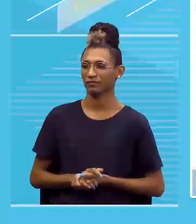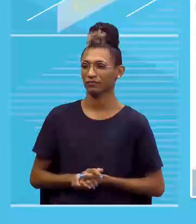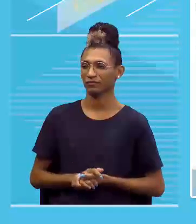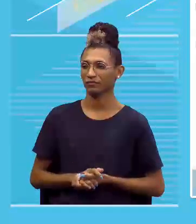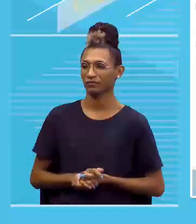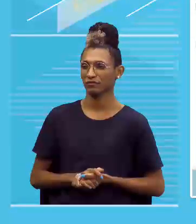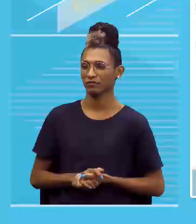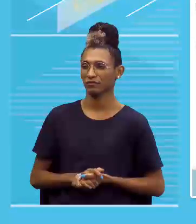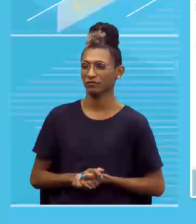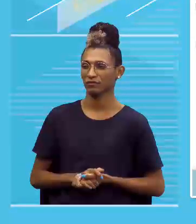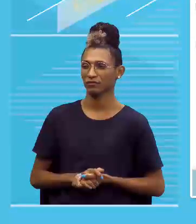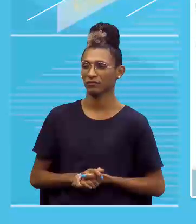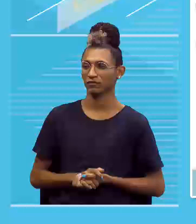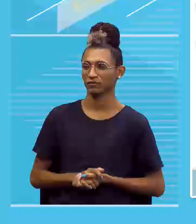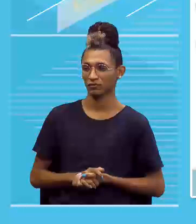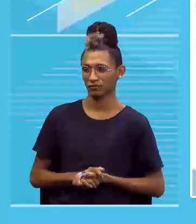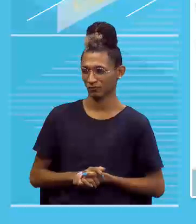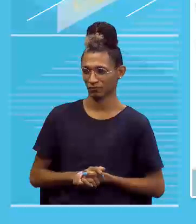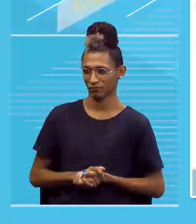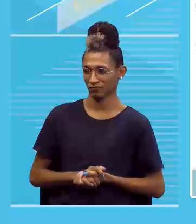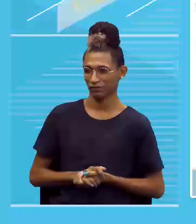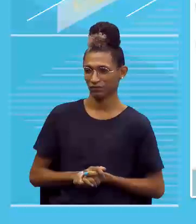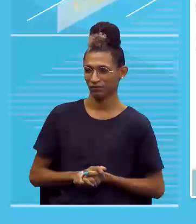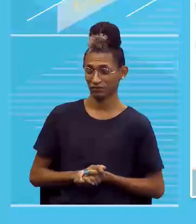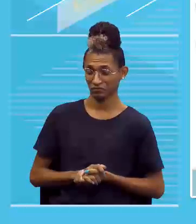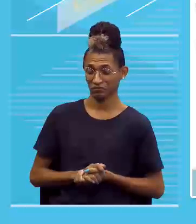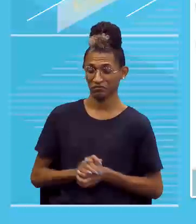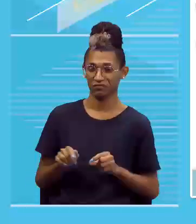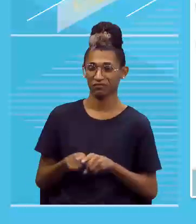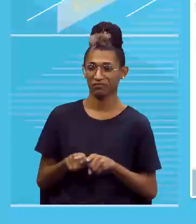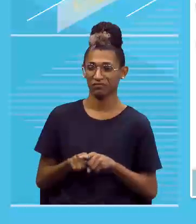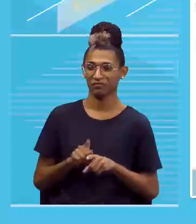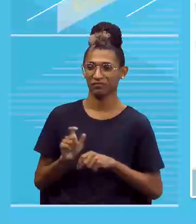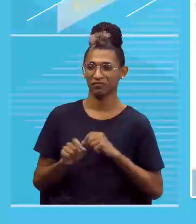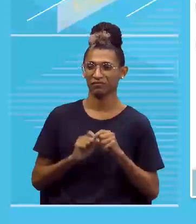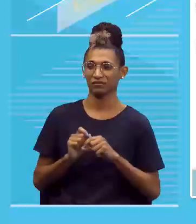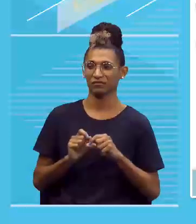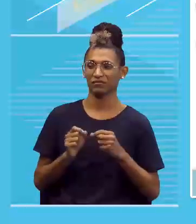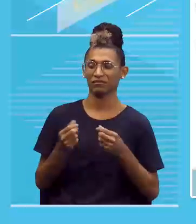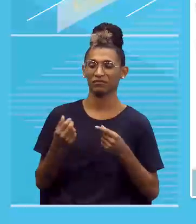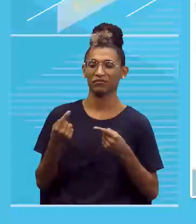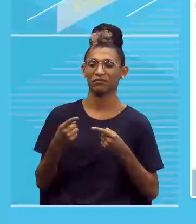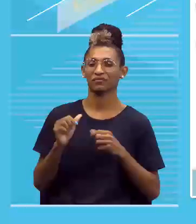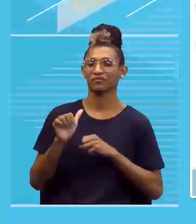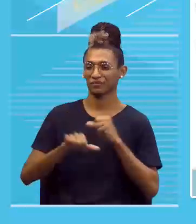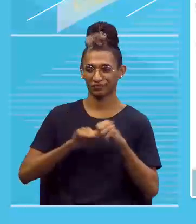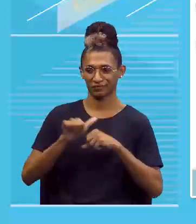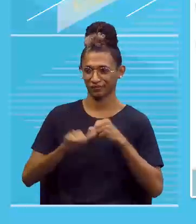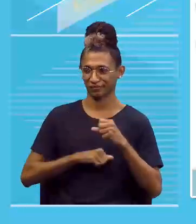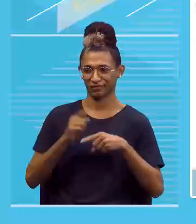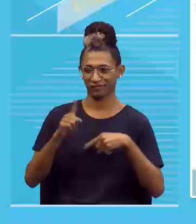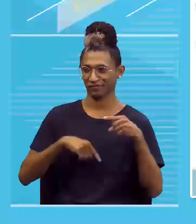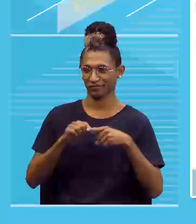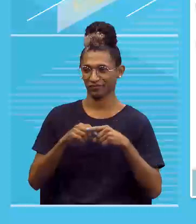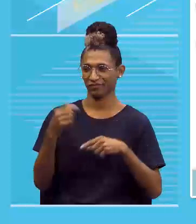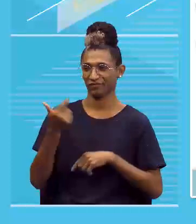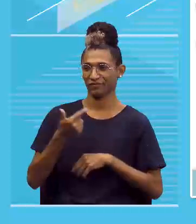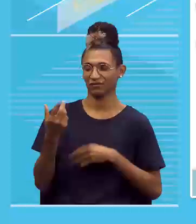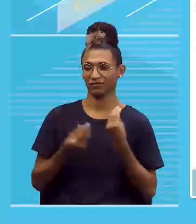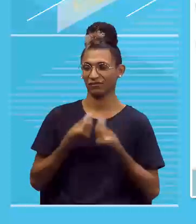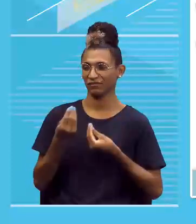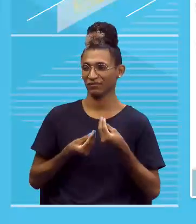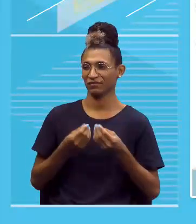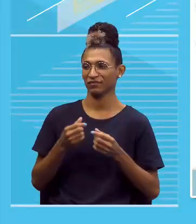bem como produzir matérias-primas que são transformados em produtos secundários